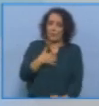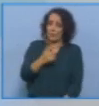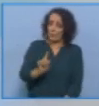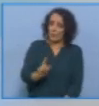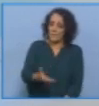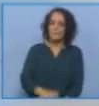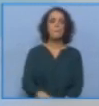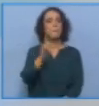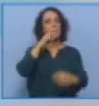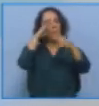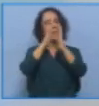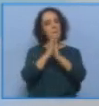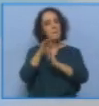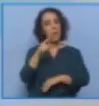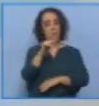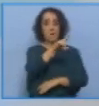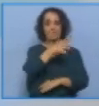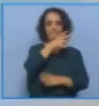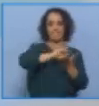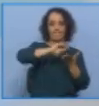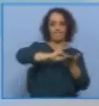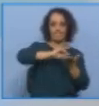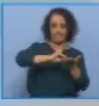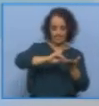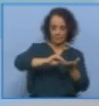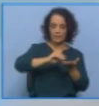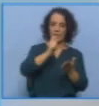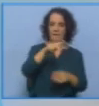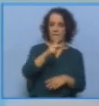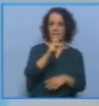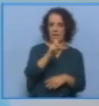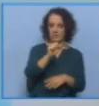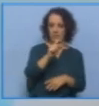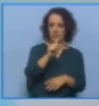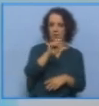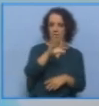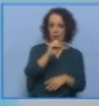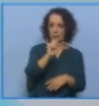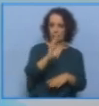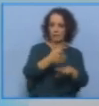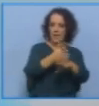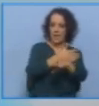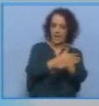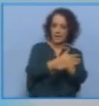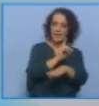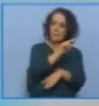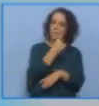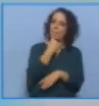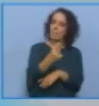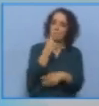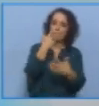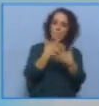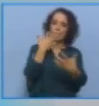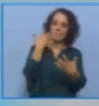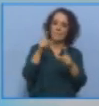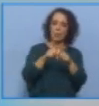Jordão, esta passagem do Evangelho, um pouco antes daquela que escutávamos aqui, também sublinha aquela dimensão das